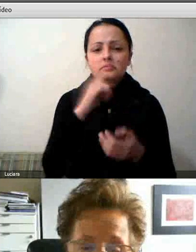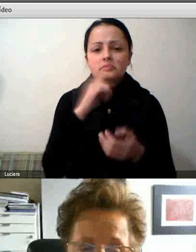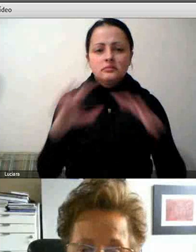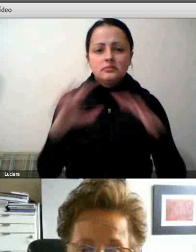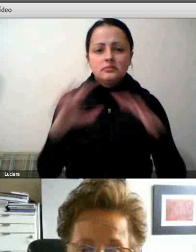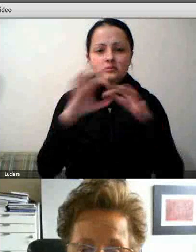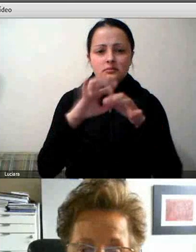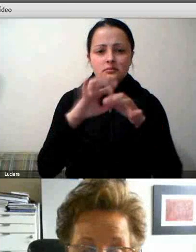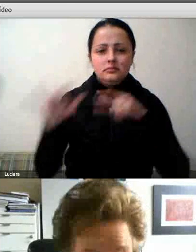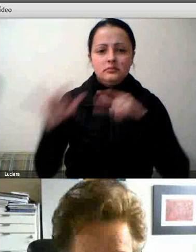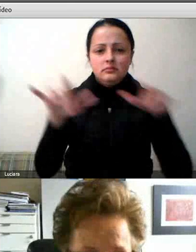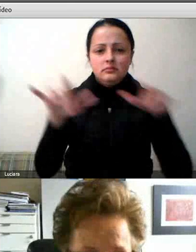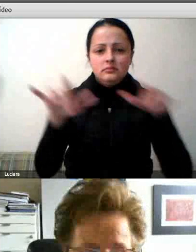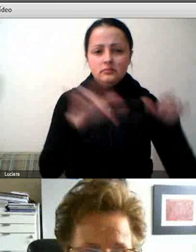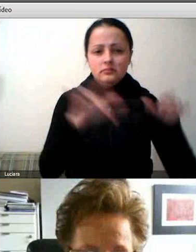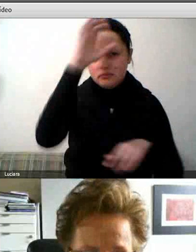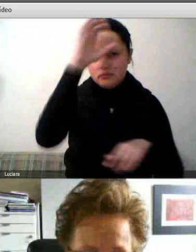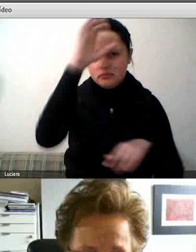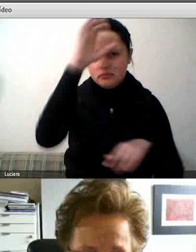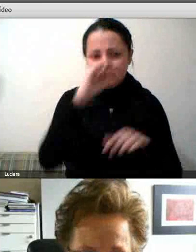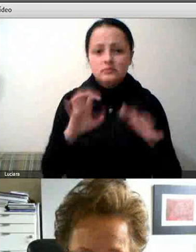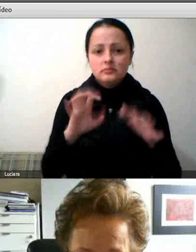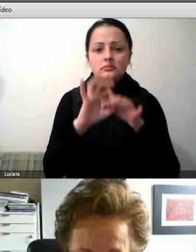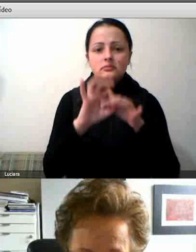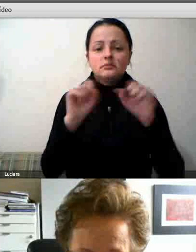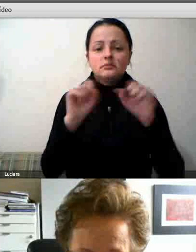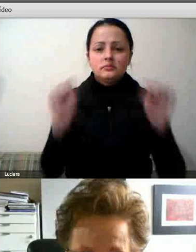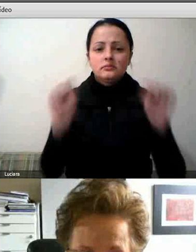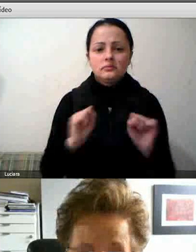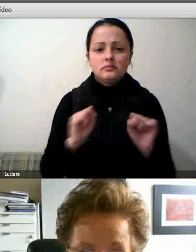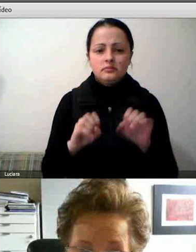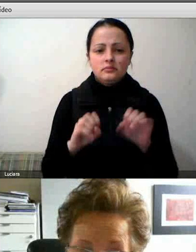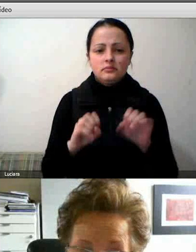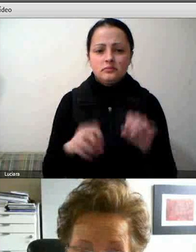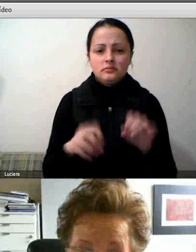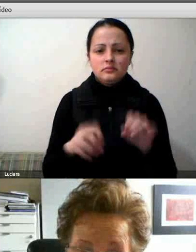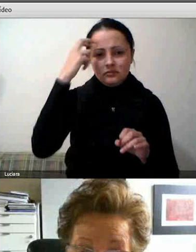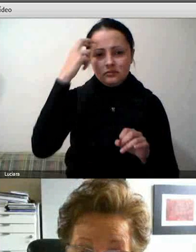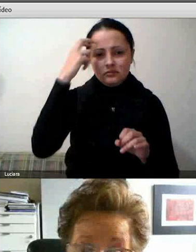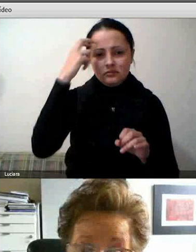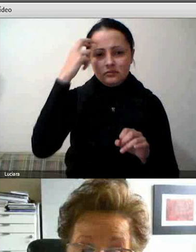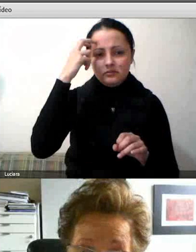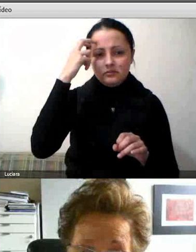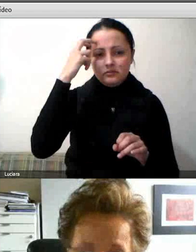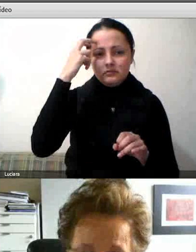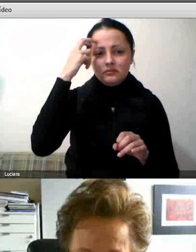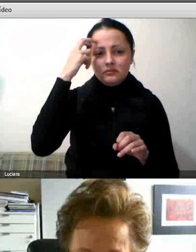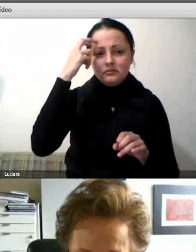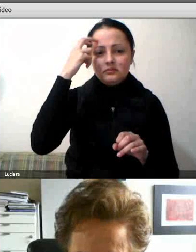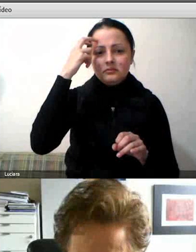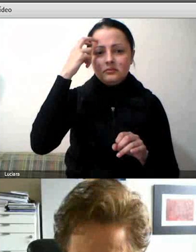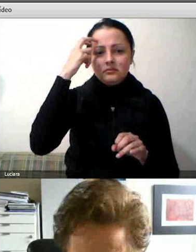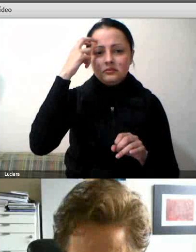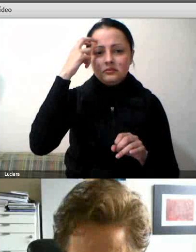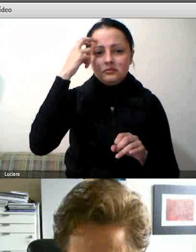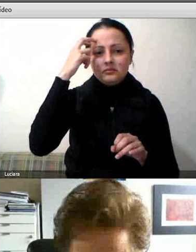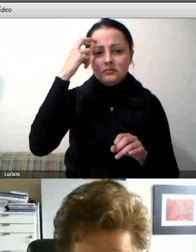Como nós podemos integrar os ambientes de aprendizagem do sistema de educação na cultura